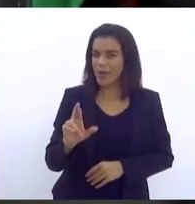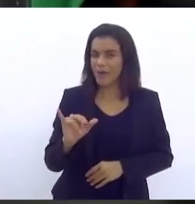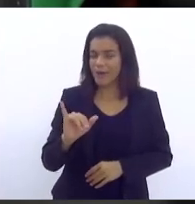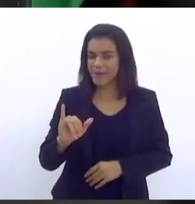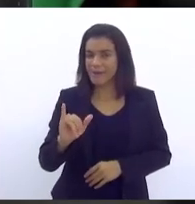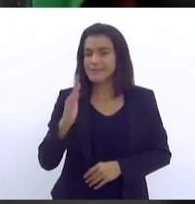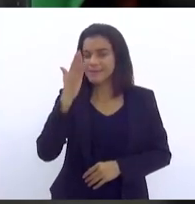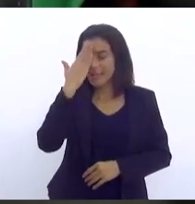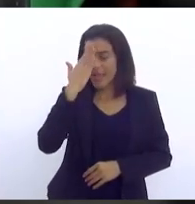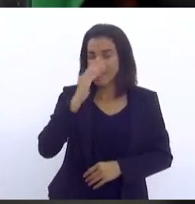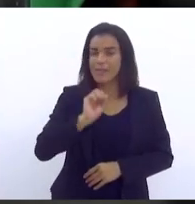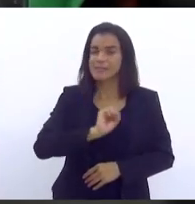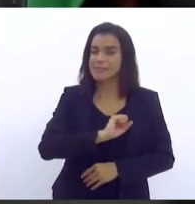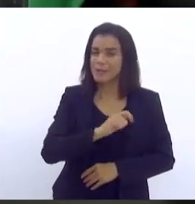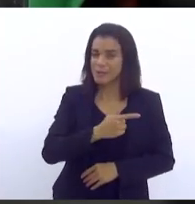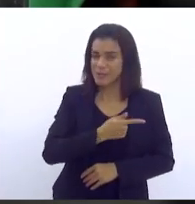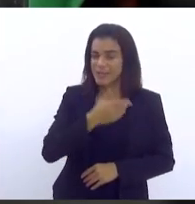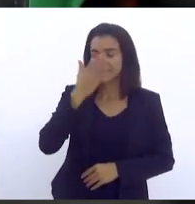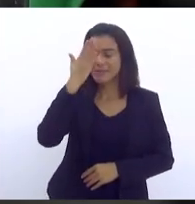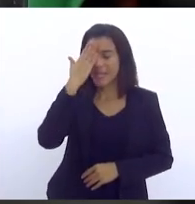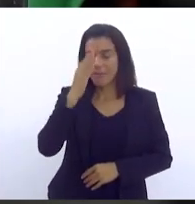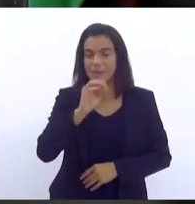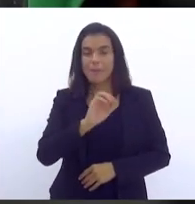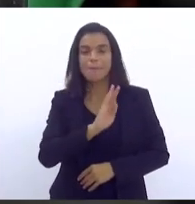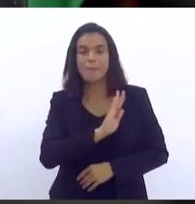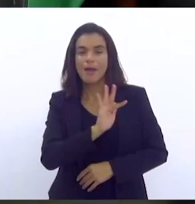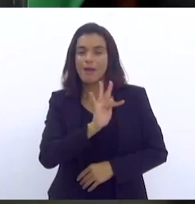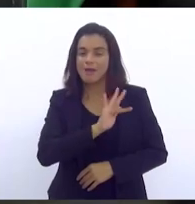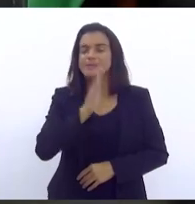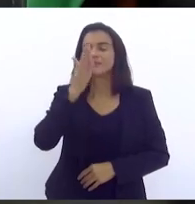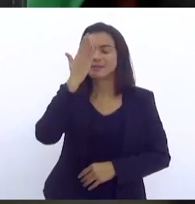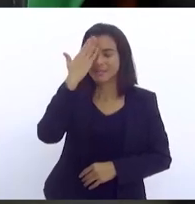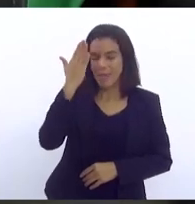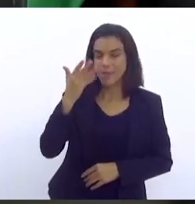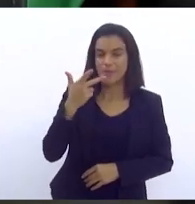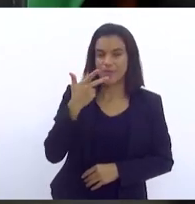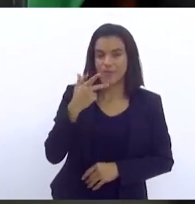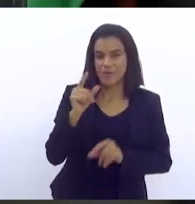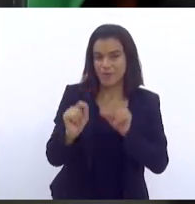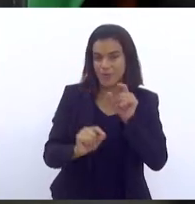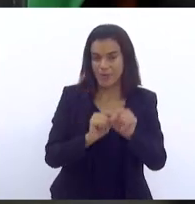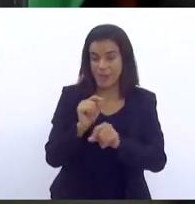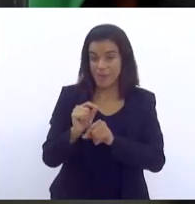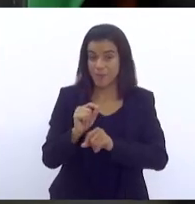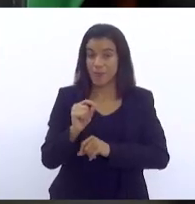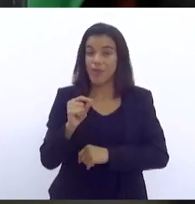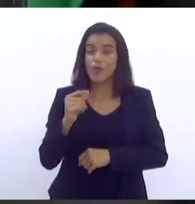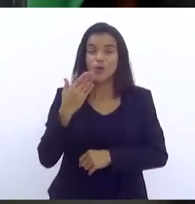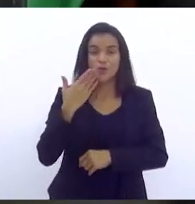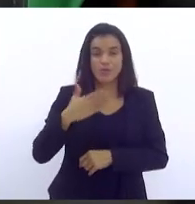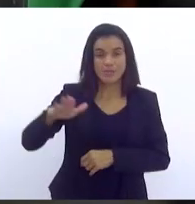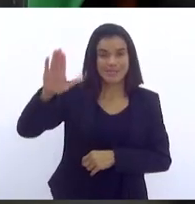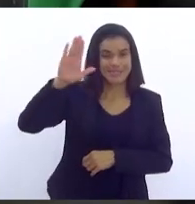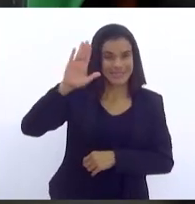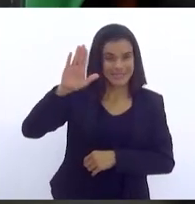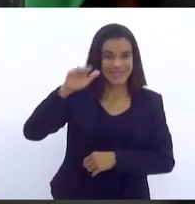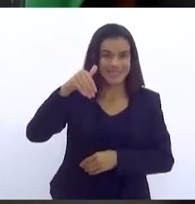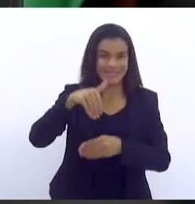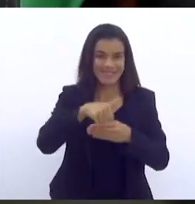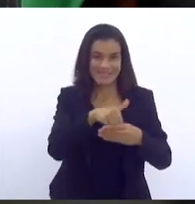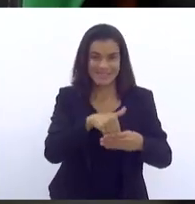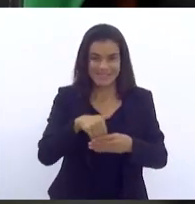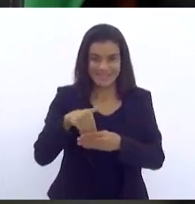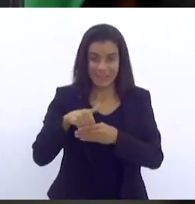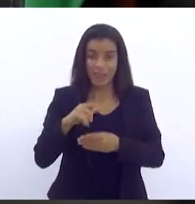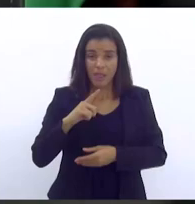tô falando quem é da Baixada Fluminense sabe do que eu tô falando né candidatos atrelados às prefeituras tiveram altos recursos